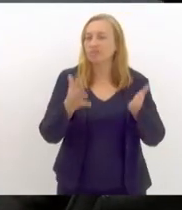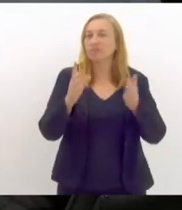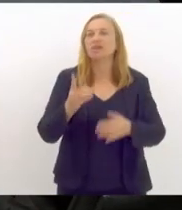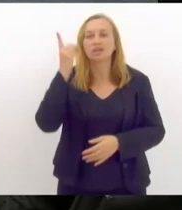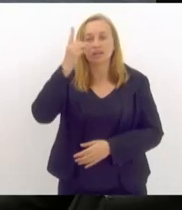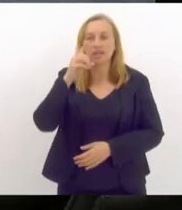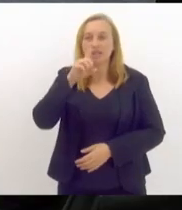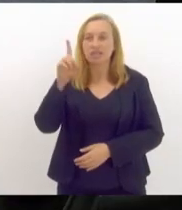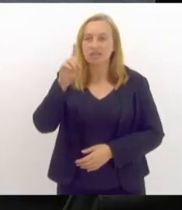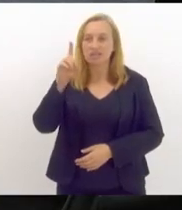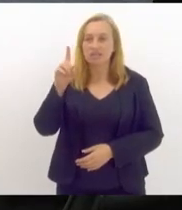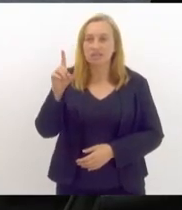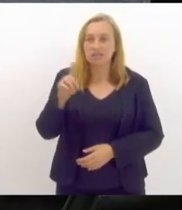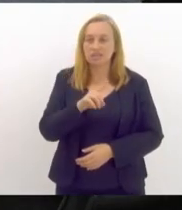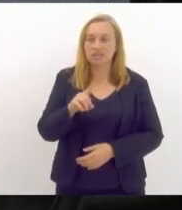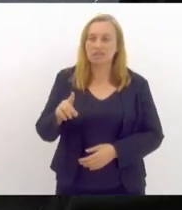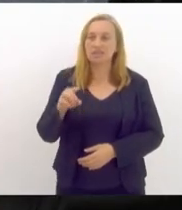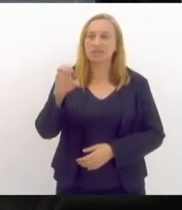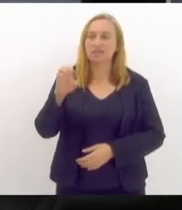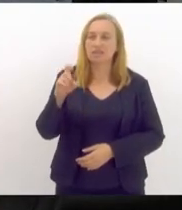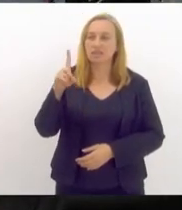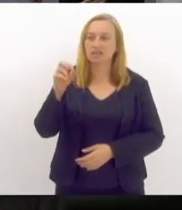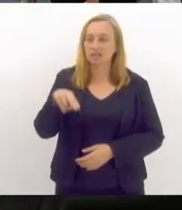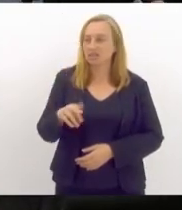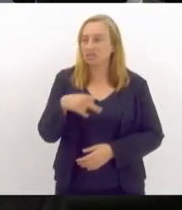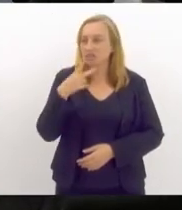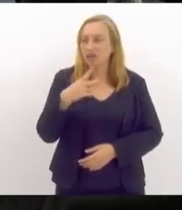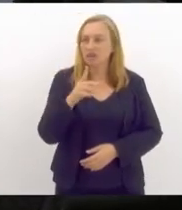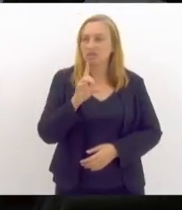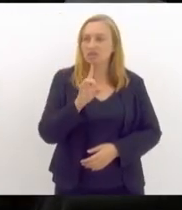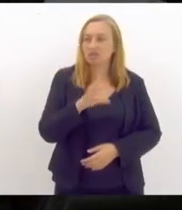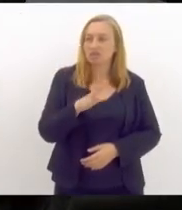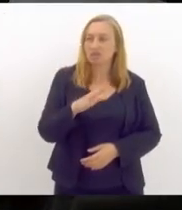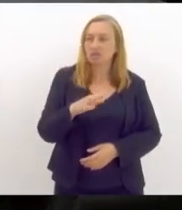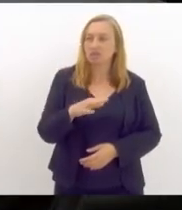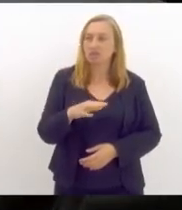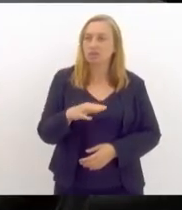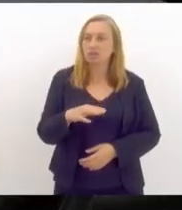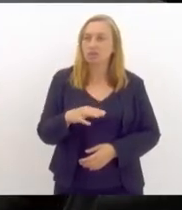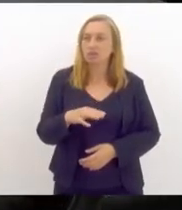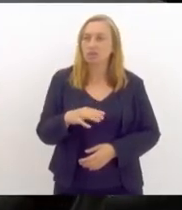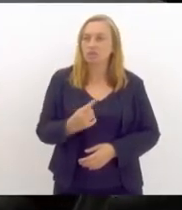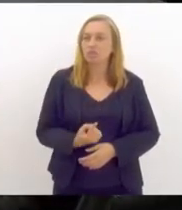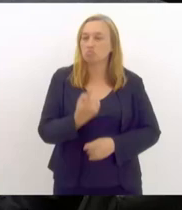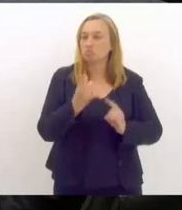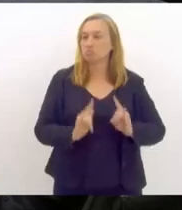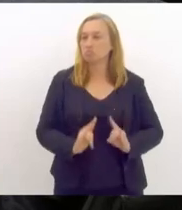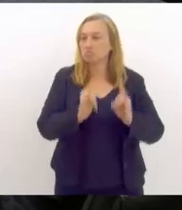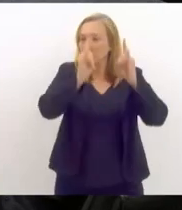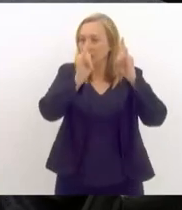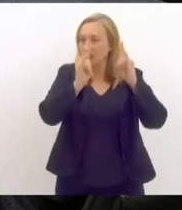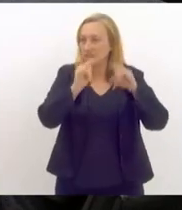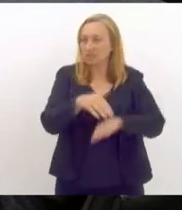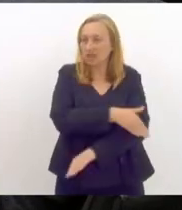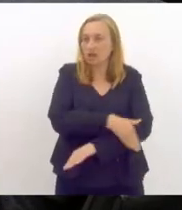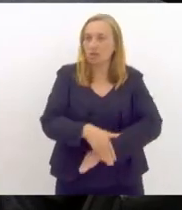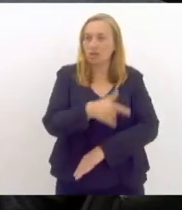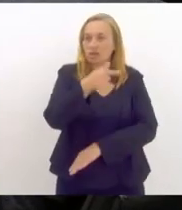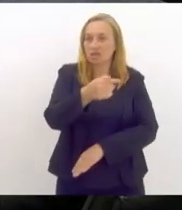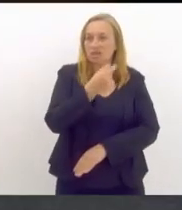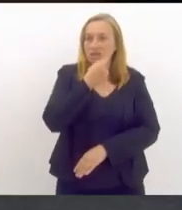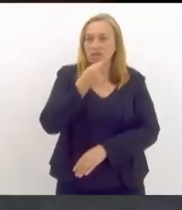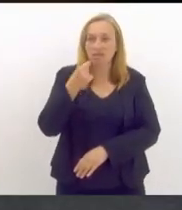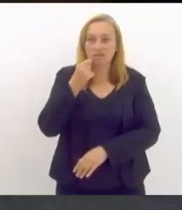deputada zeidan porque a gente não tá falando aqui apenas de uma revitalização de um prédio na Rua Sete de Setembro